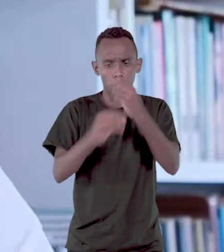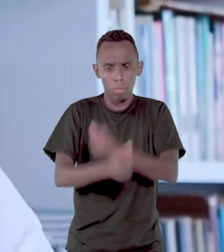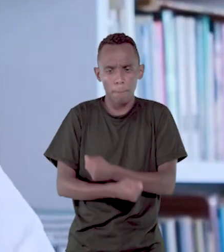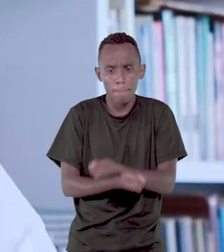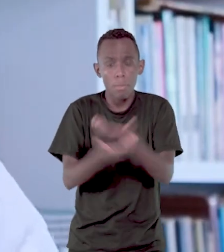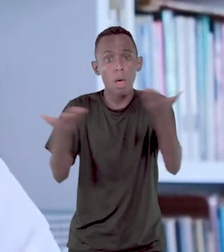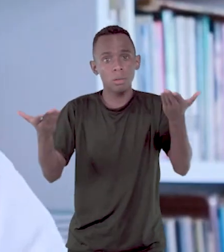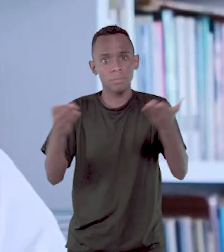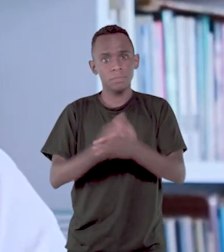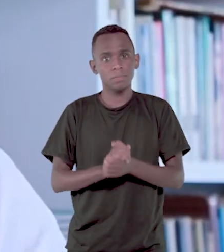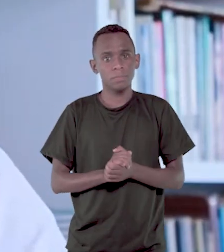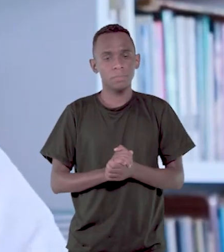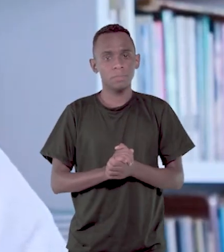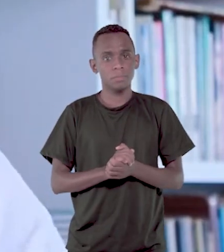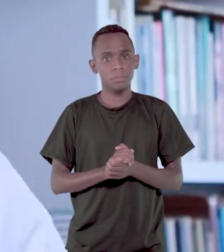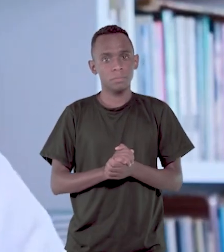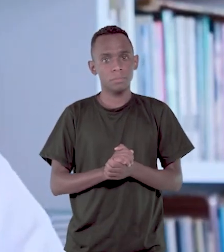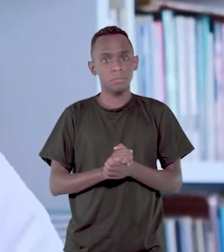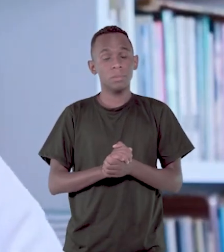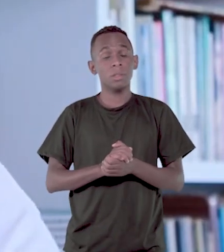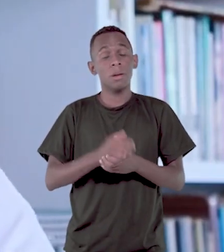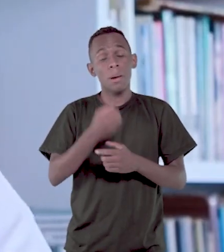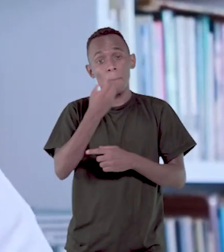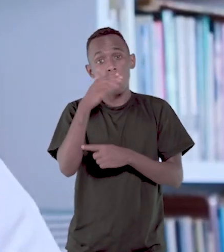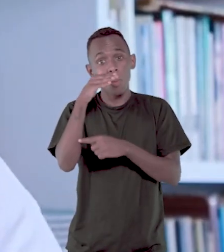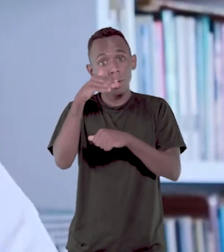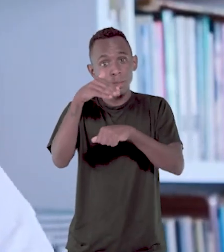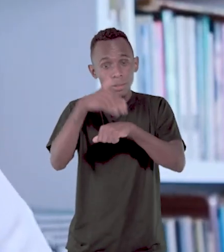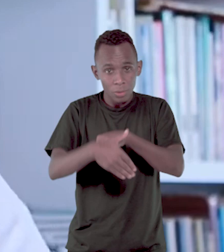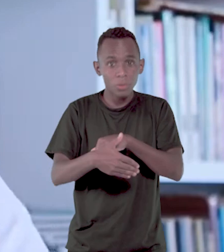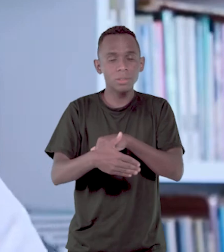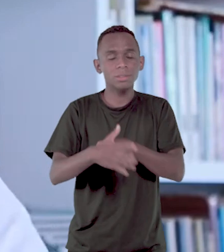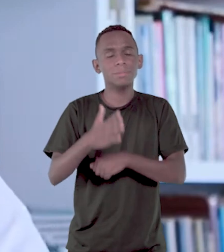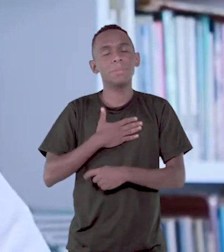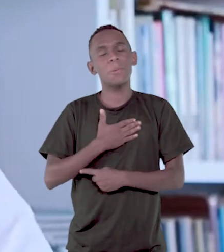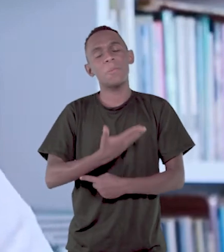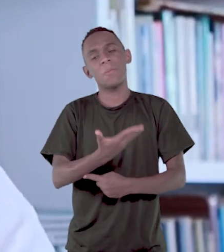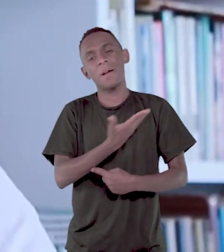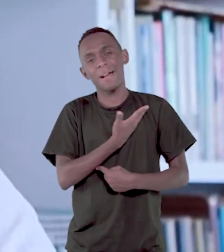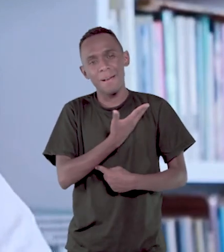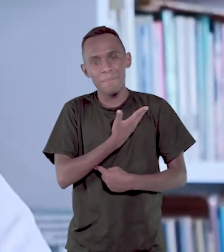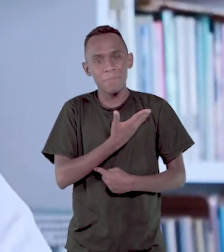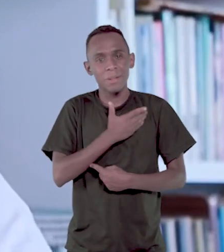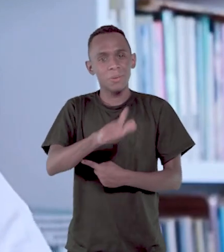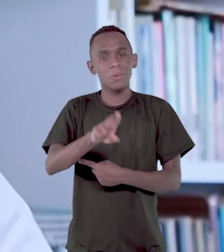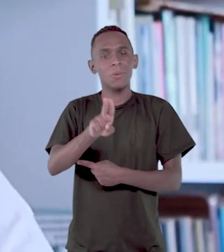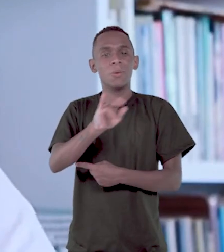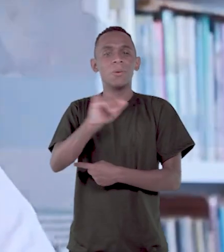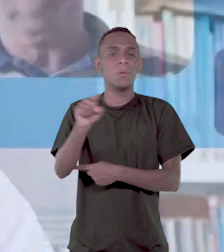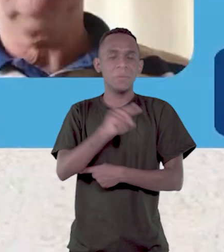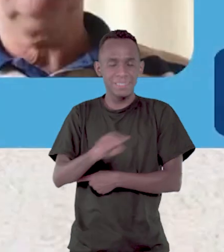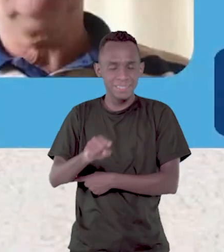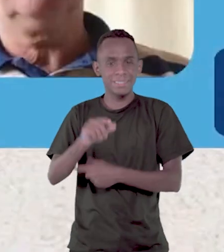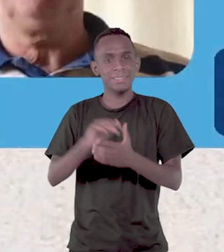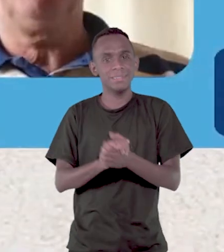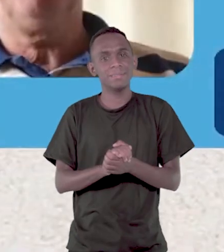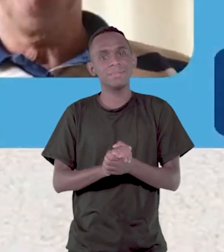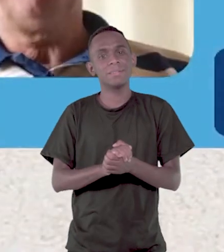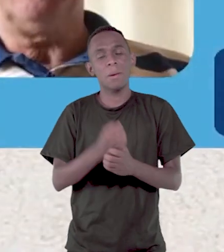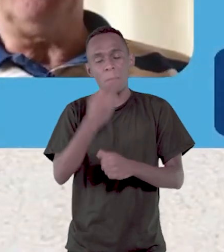divulgação da mesma. Bem, muitíssimo boa noite, meu queridíssimo amigo Luiz